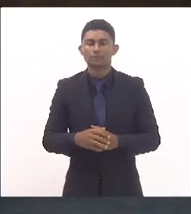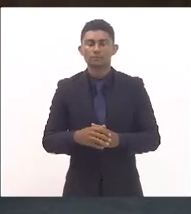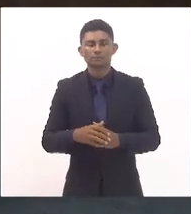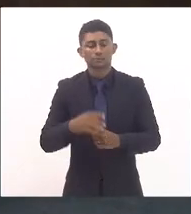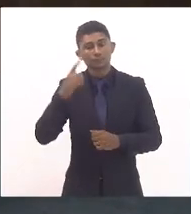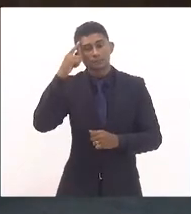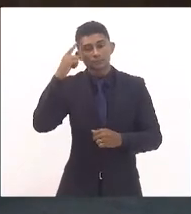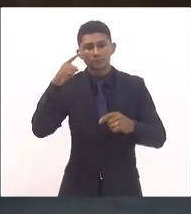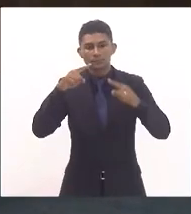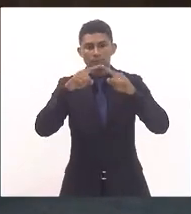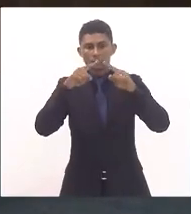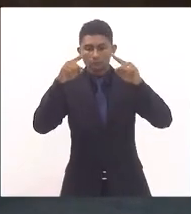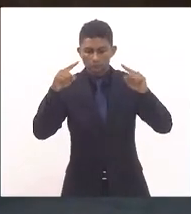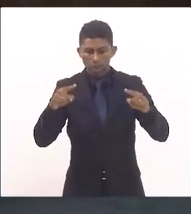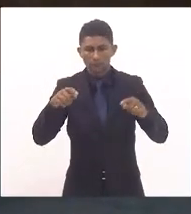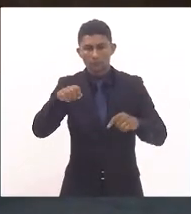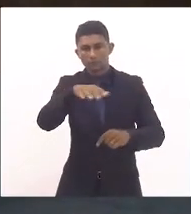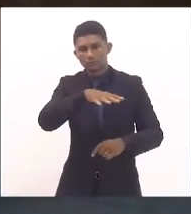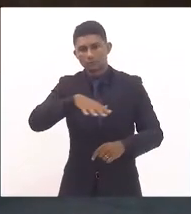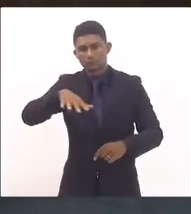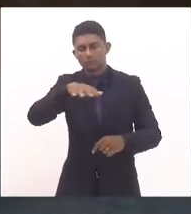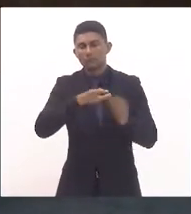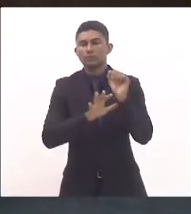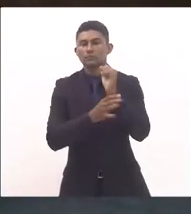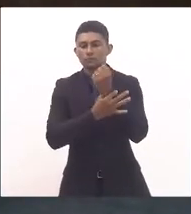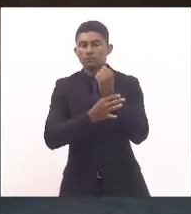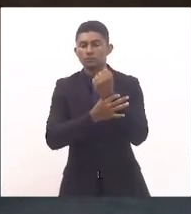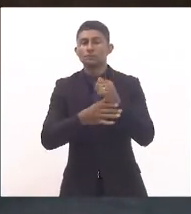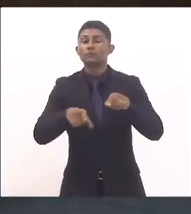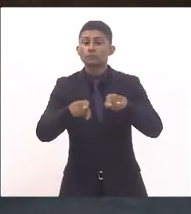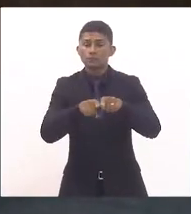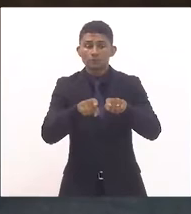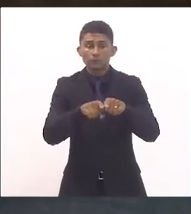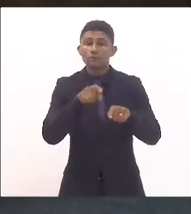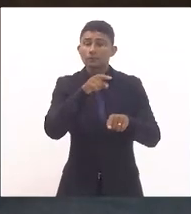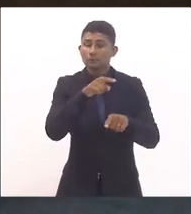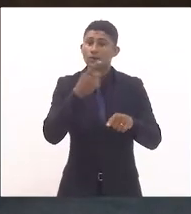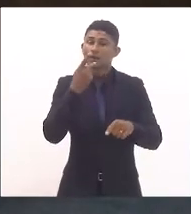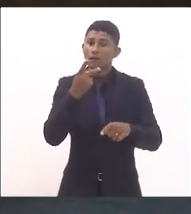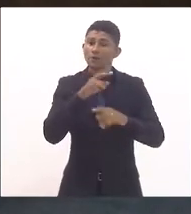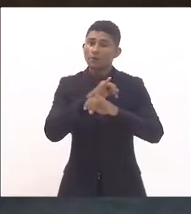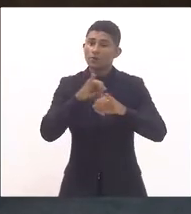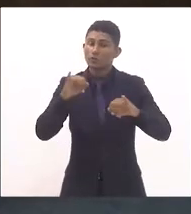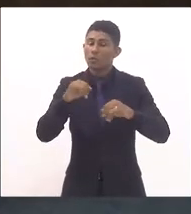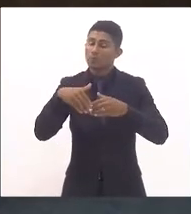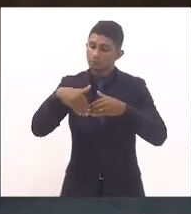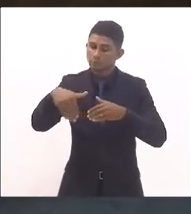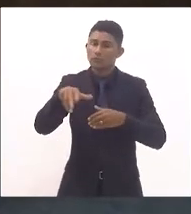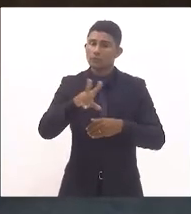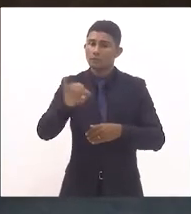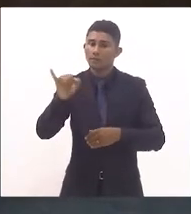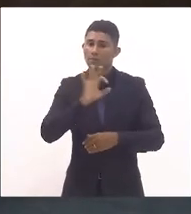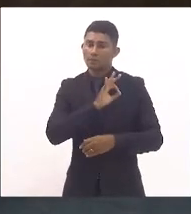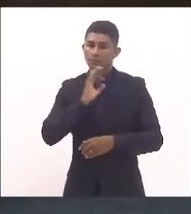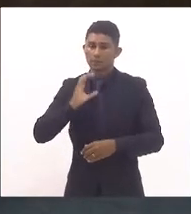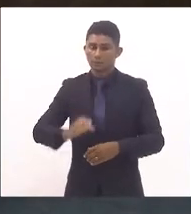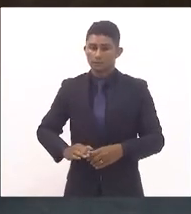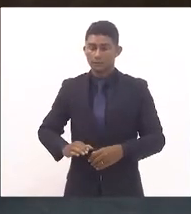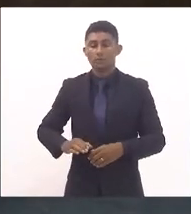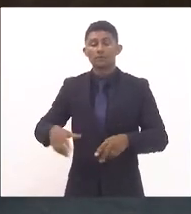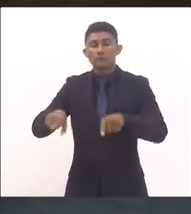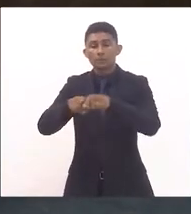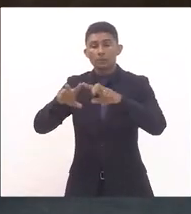servidores da segurança, foi falado que também faria isso para a Polícia Civil e foi acordado com a Comissão de